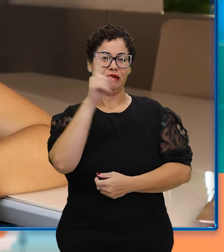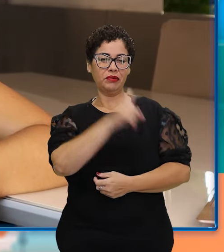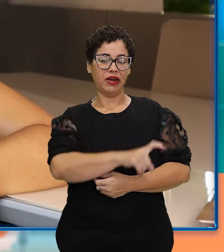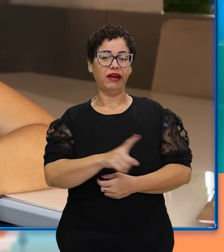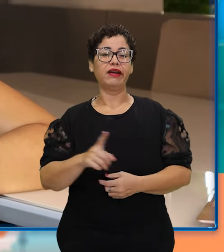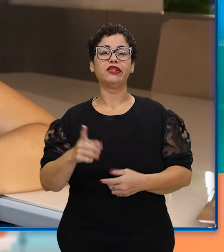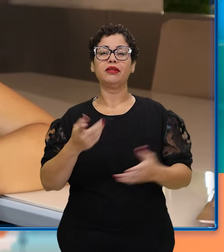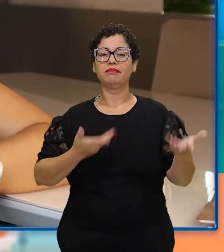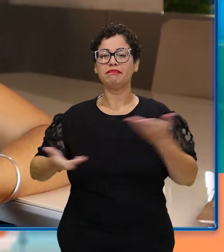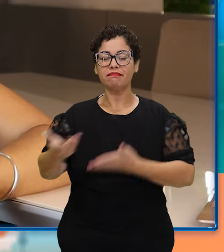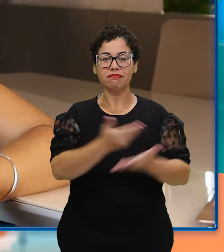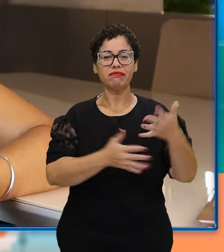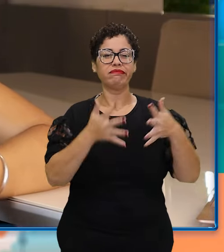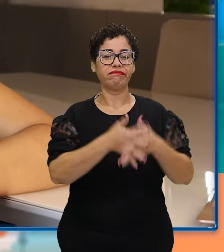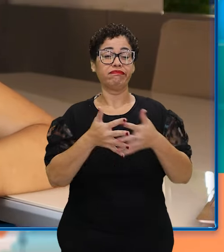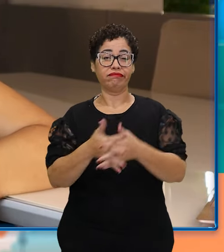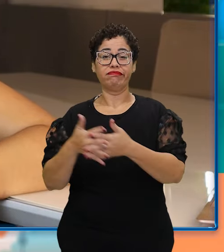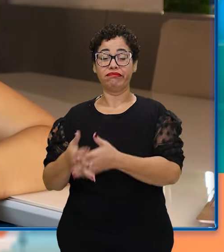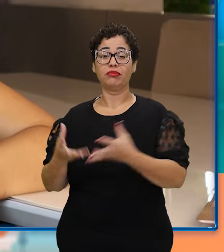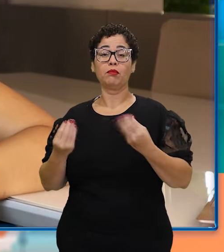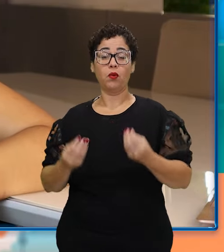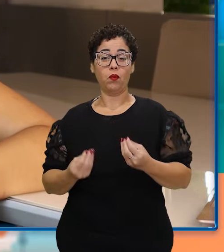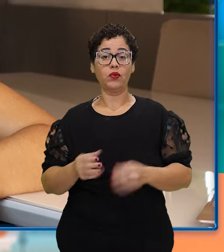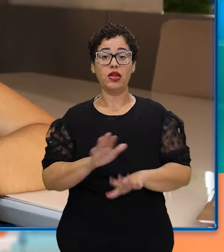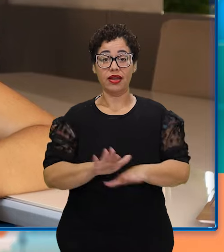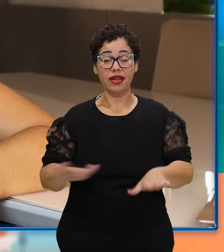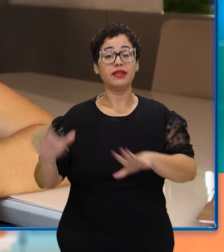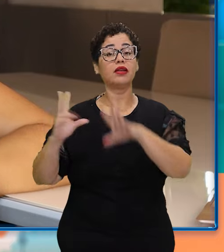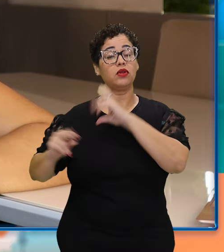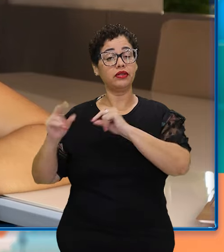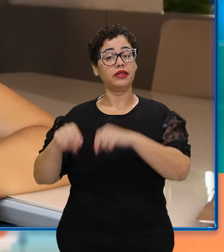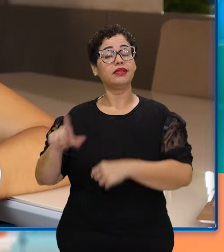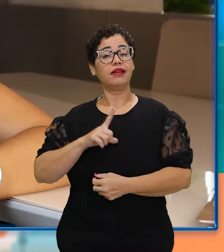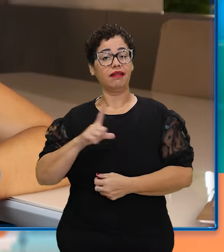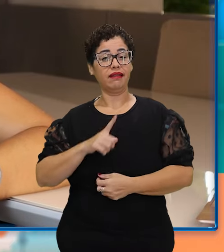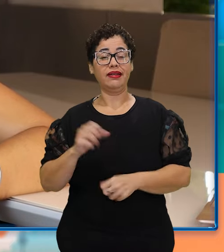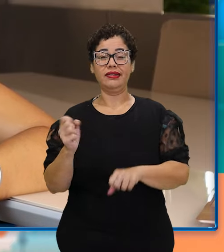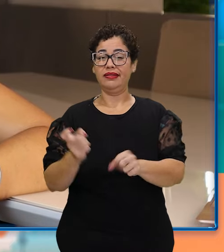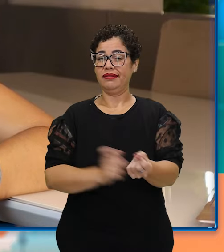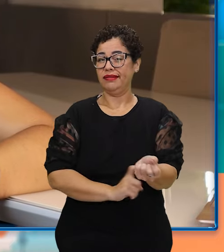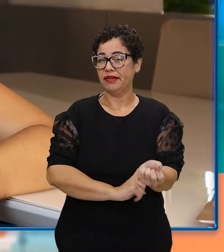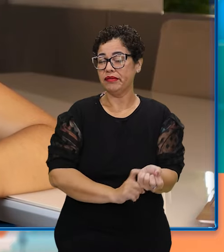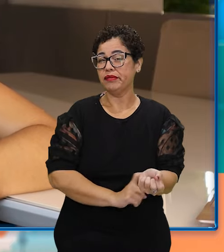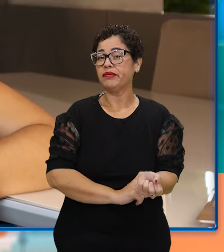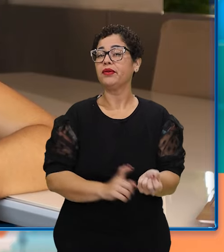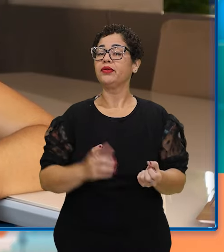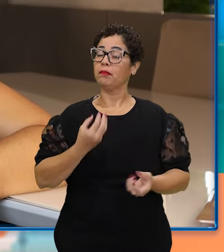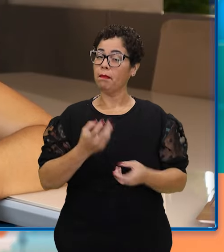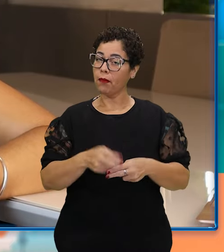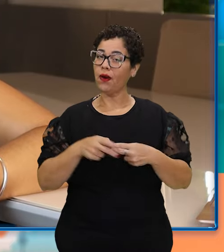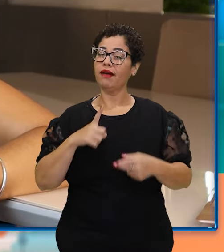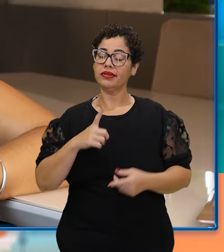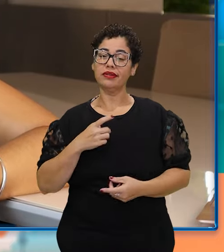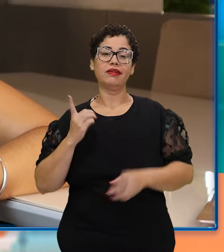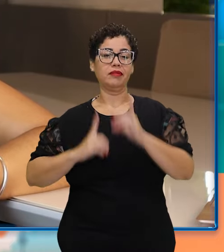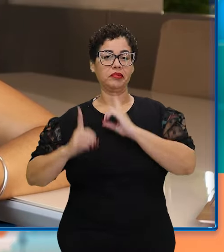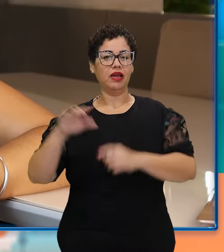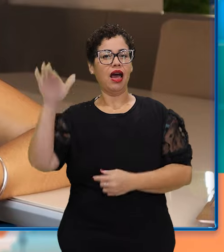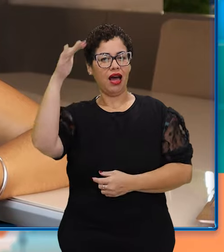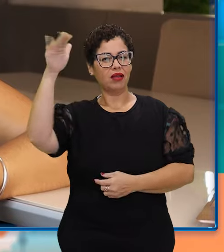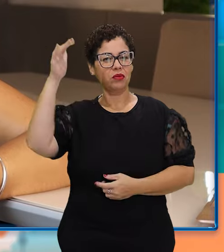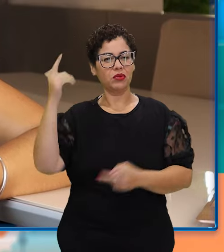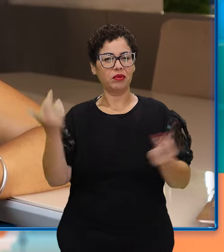dificuldades interpessoais, conflitos. Muitas vezes as crianças e adolescentes apresentam irritabilidade quando estão deprimidos. Assim como nos adultos,